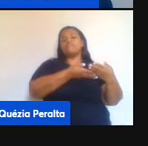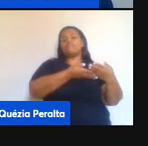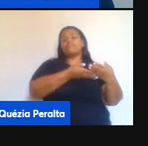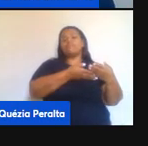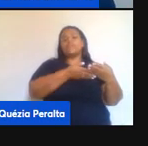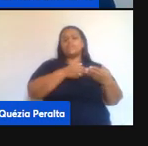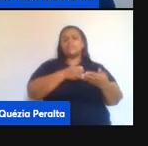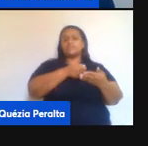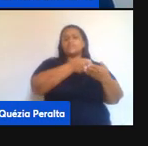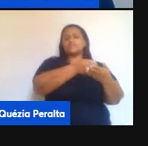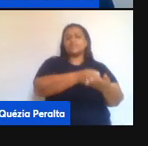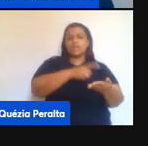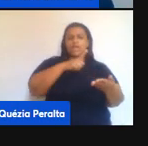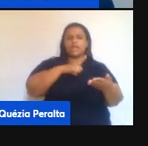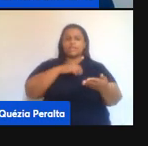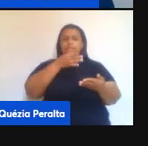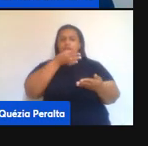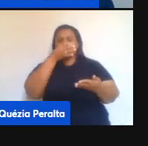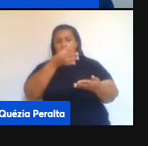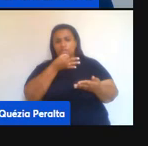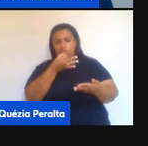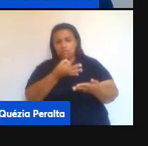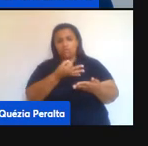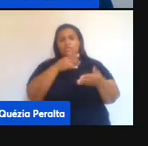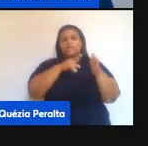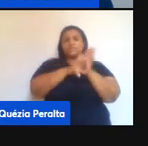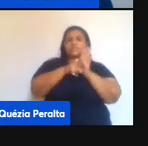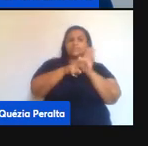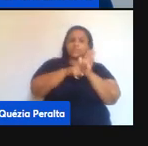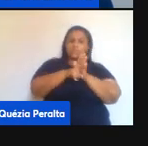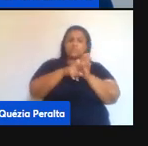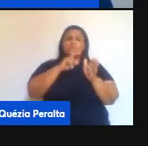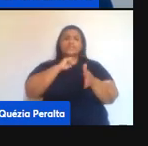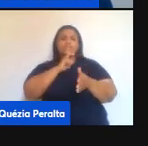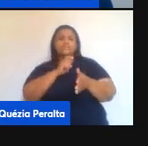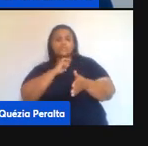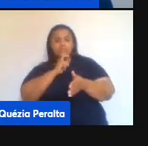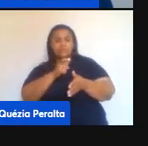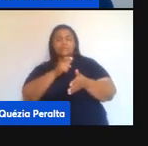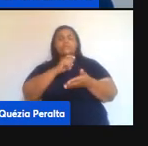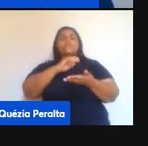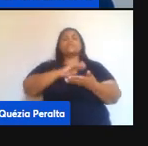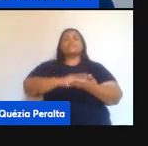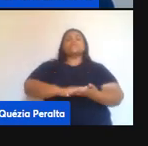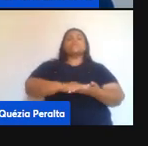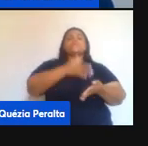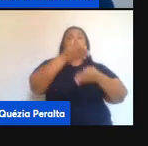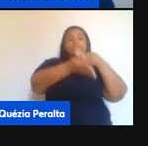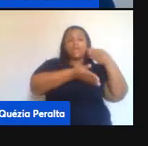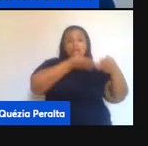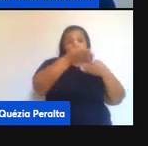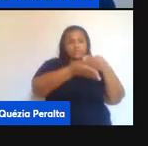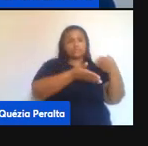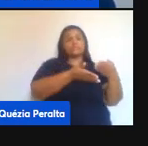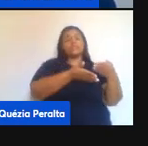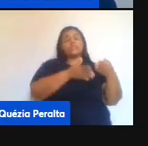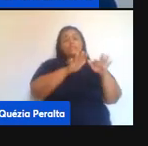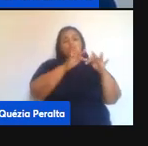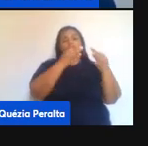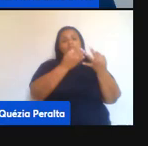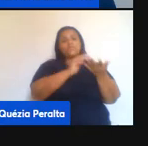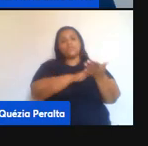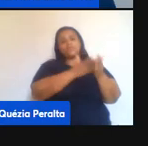a ter valorizado as suas perguntas, as suas dúvidas, seus questionamentos. Né? Porque nós estamos pensando na escola em